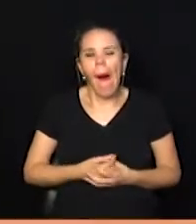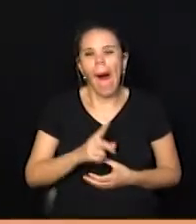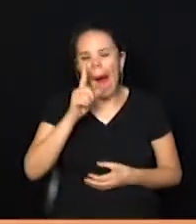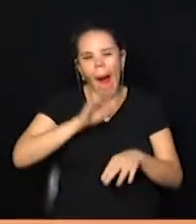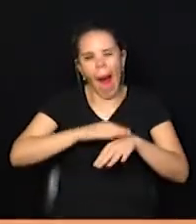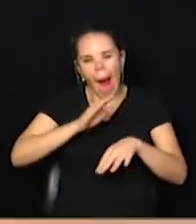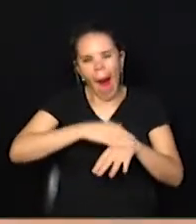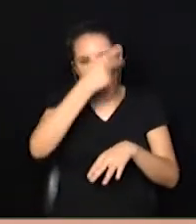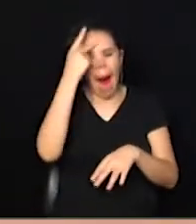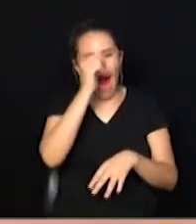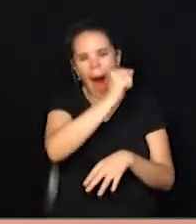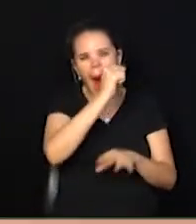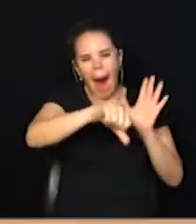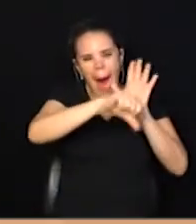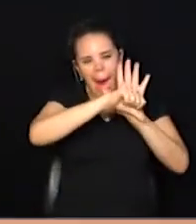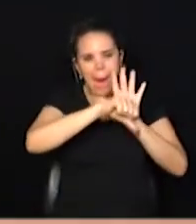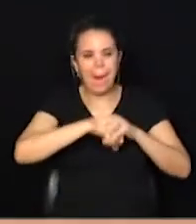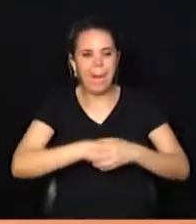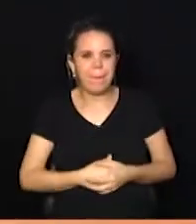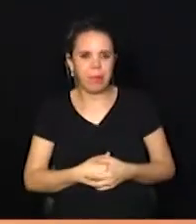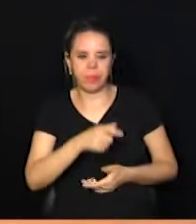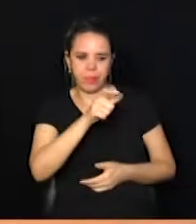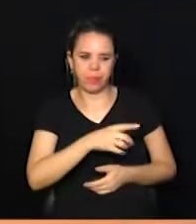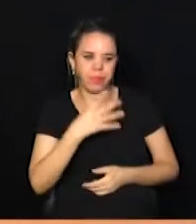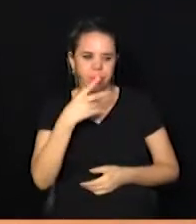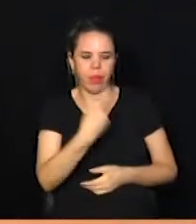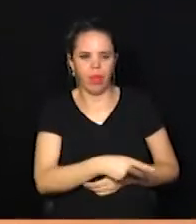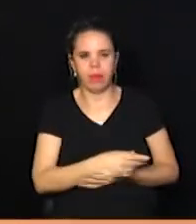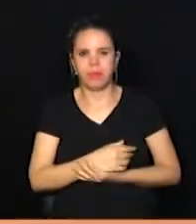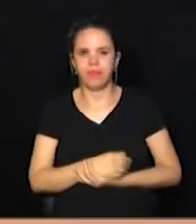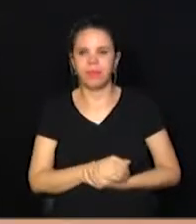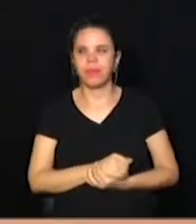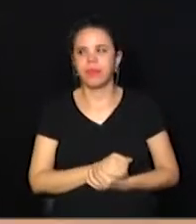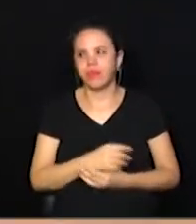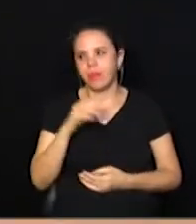autor poderia ser um conhecido